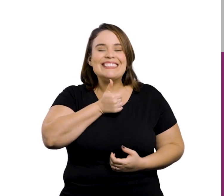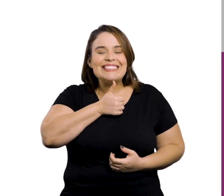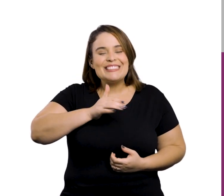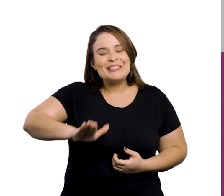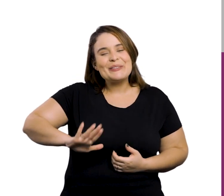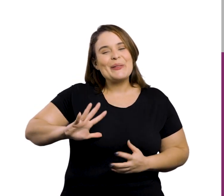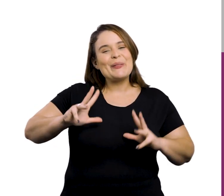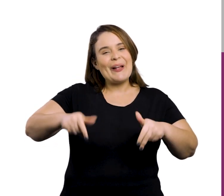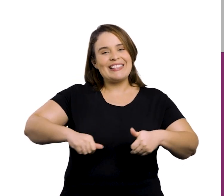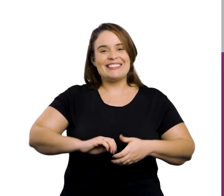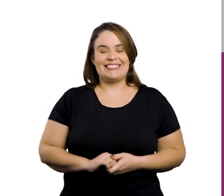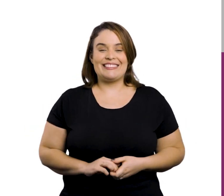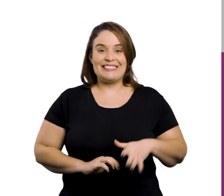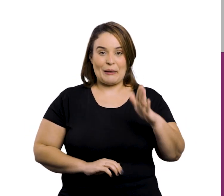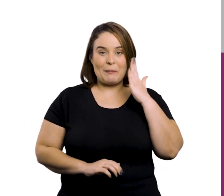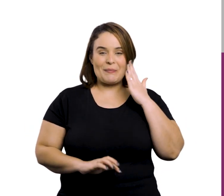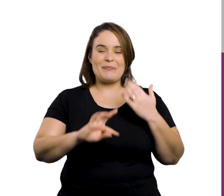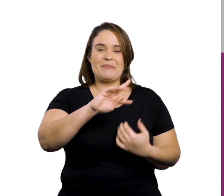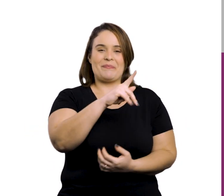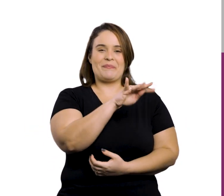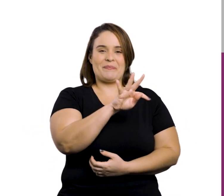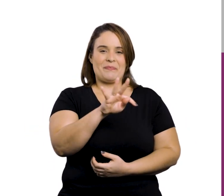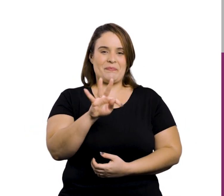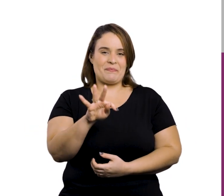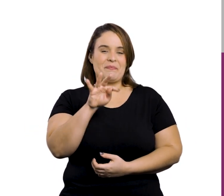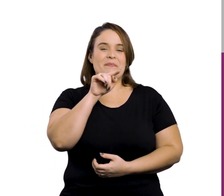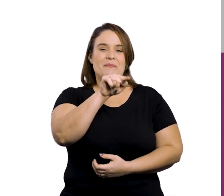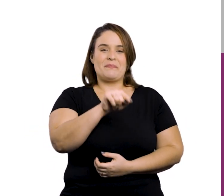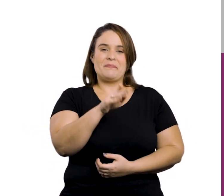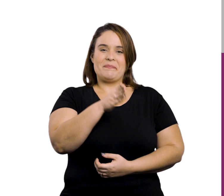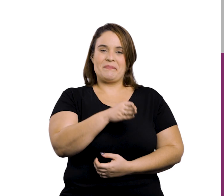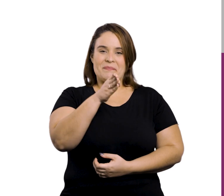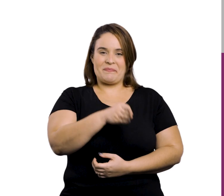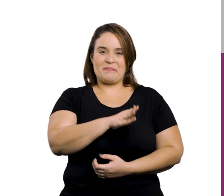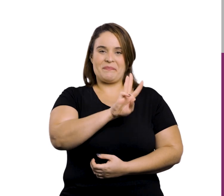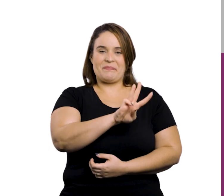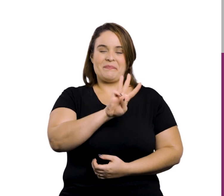e meninas. Saiba mais em